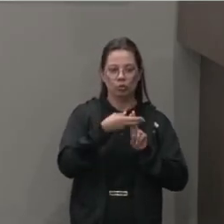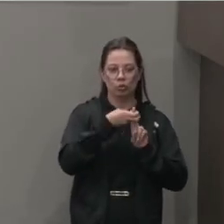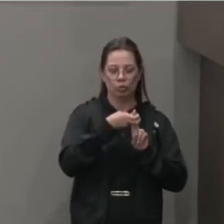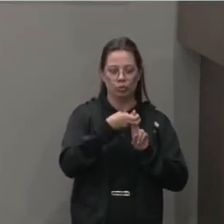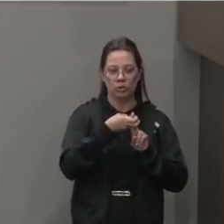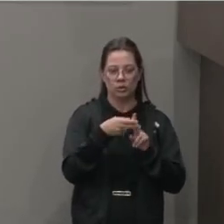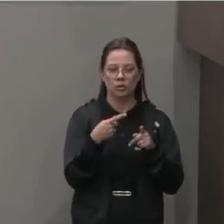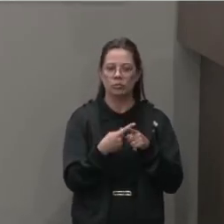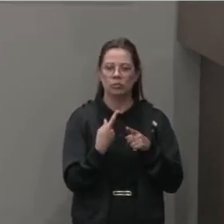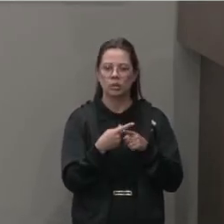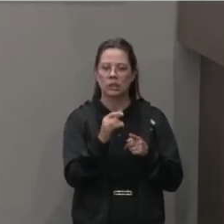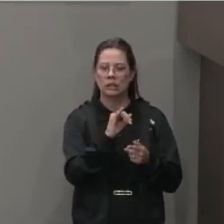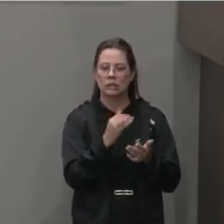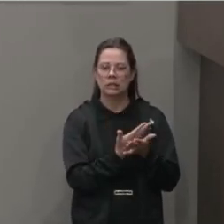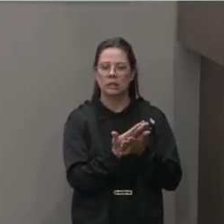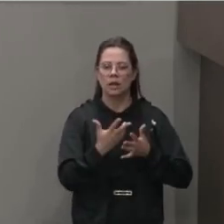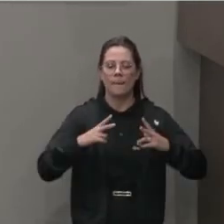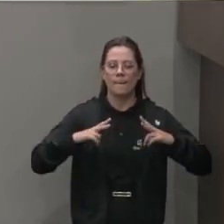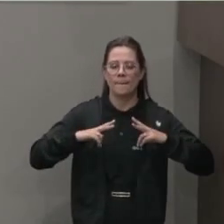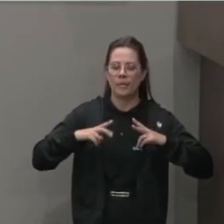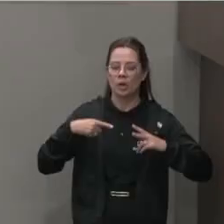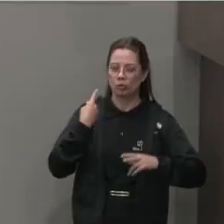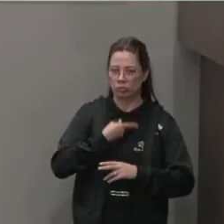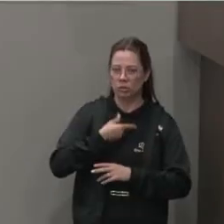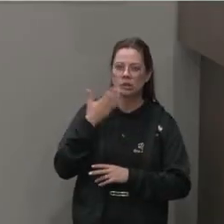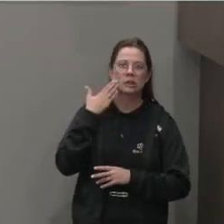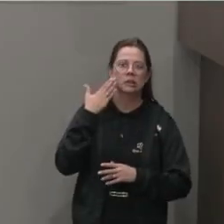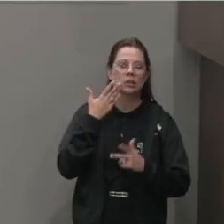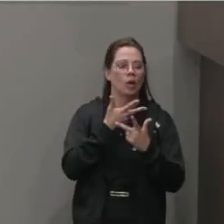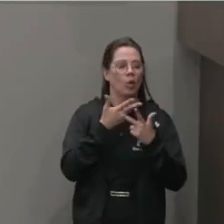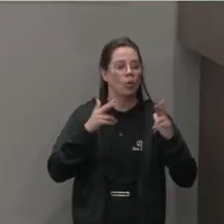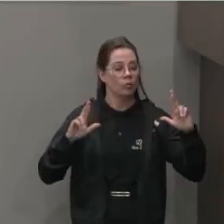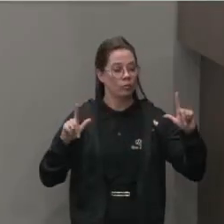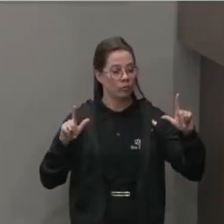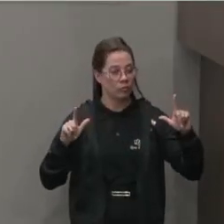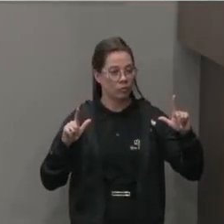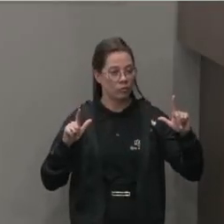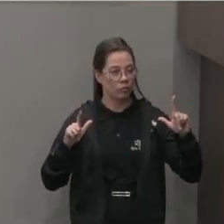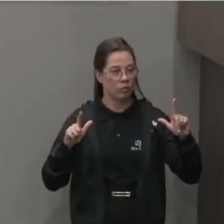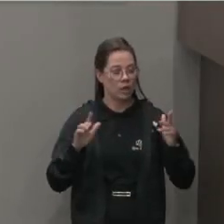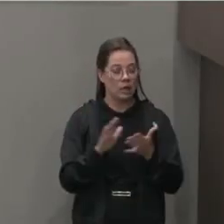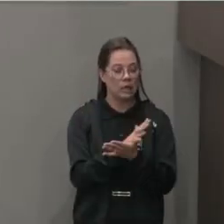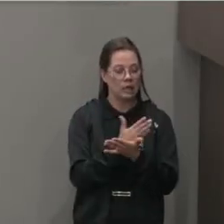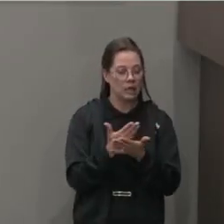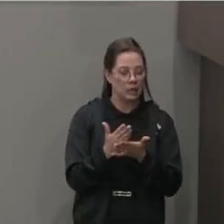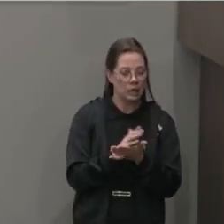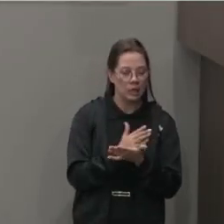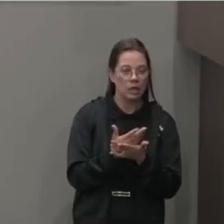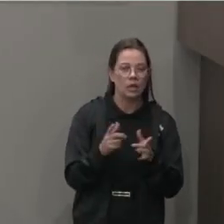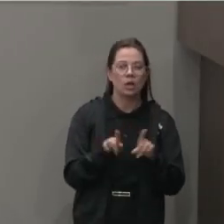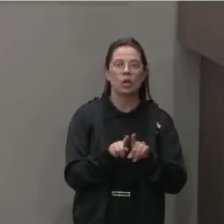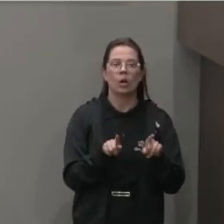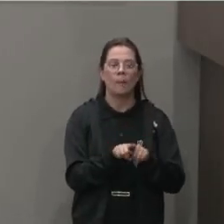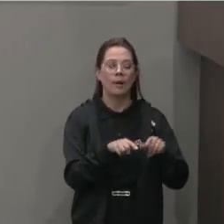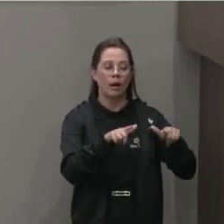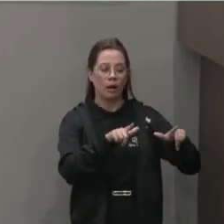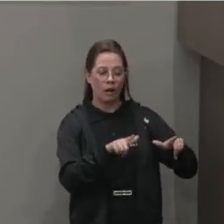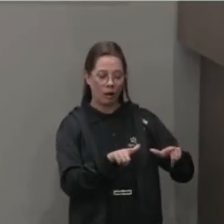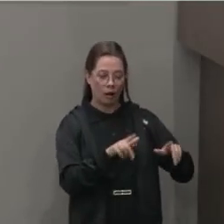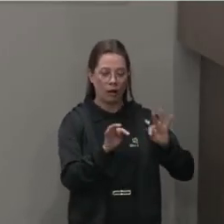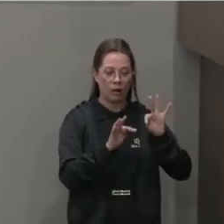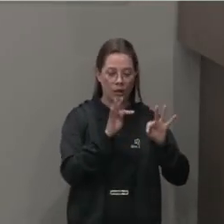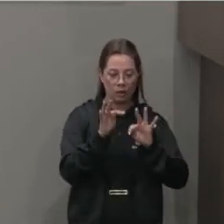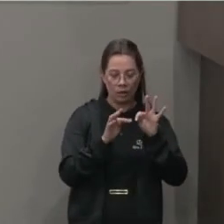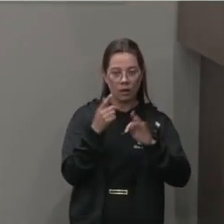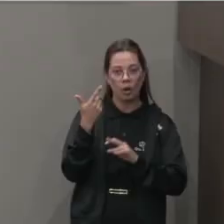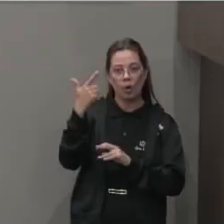Saúde. Porque na iniciativa privada a gente sabe que a coisa é diferente, né? Muitas vezes, em muitos espaços, o